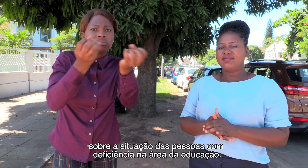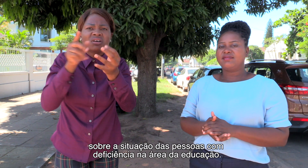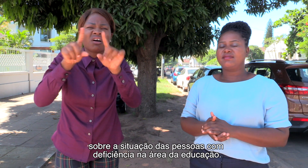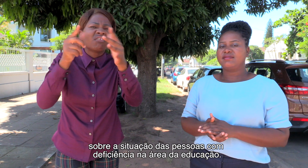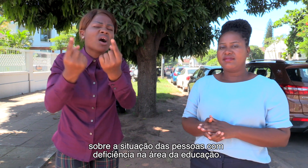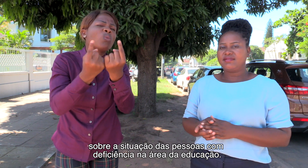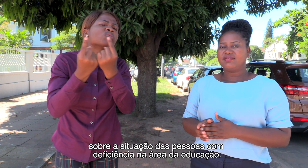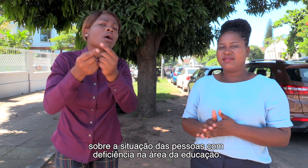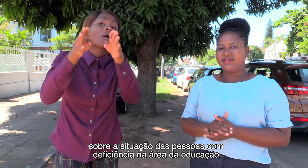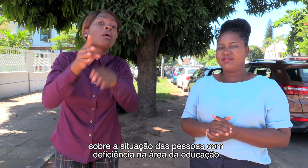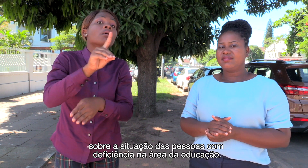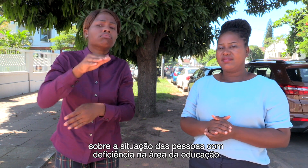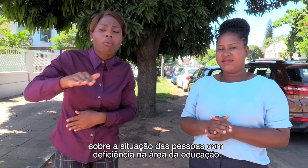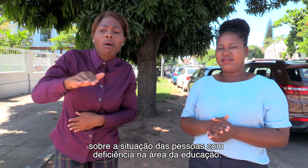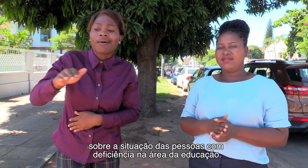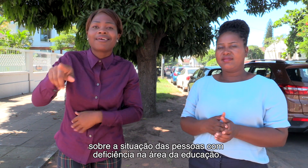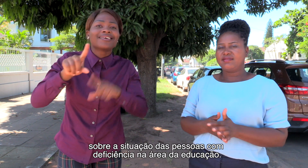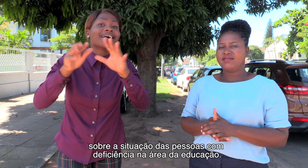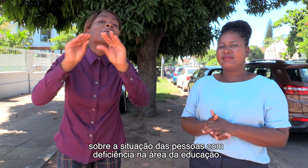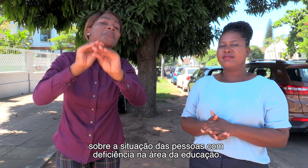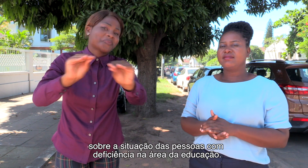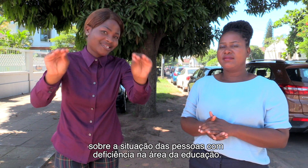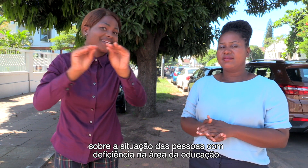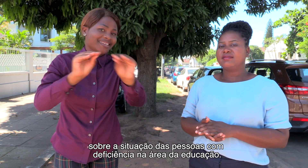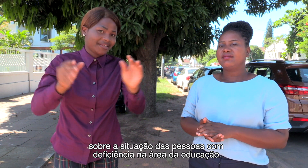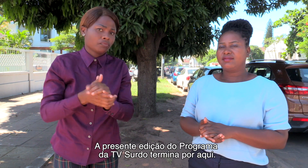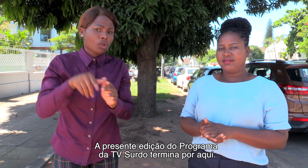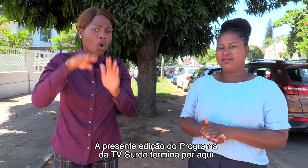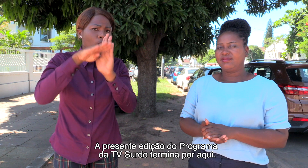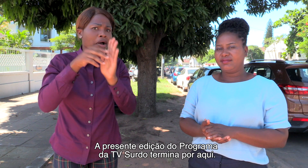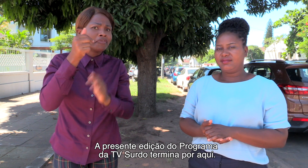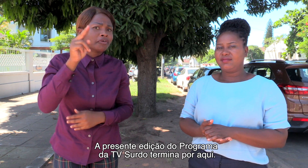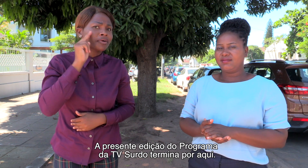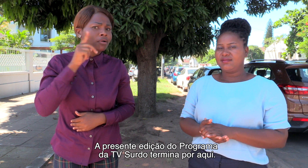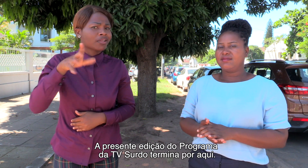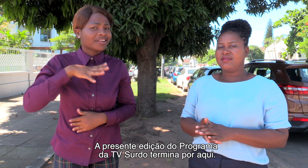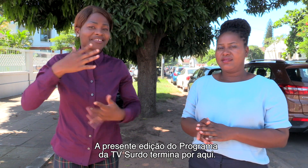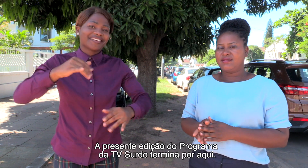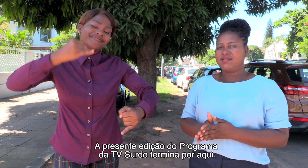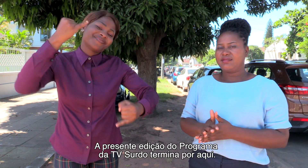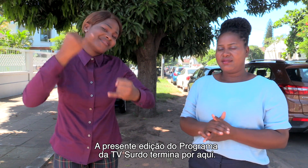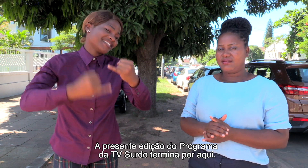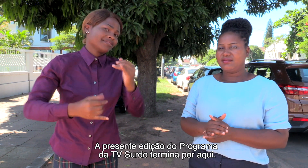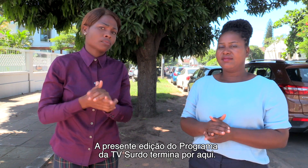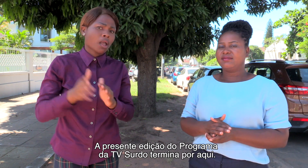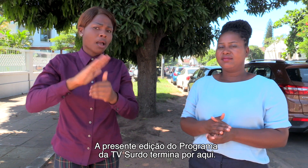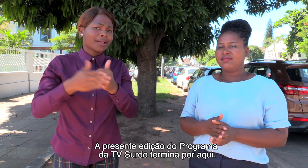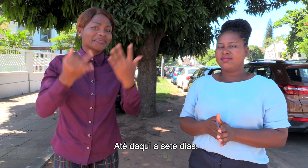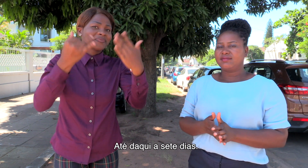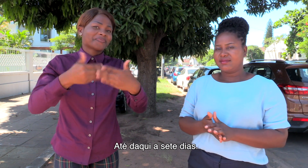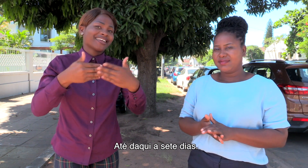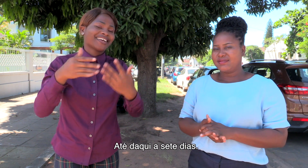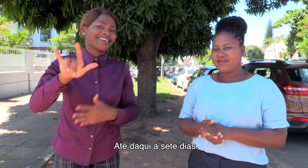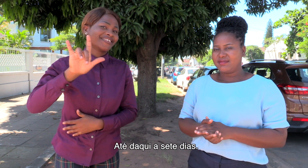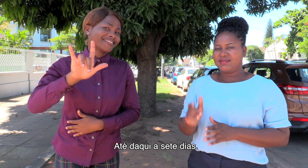sobre a situação das pessoas com deficiência na área de educação. A presente edição do programa da TV Surdo termina por aqui.